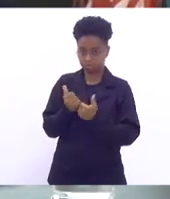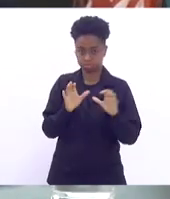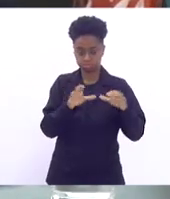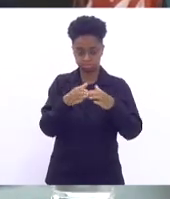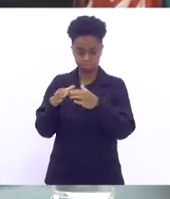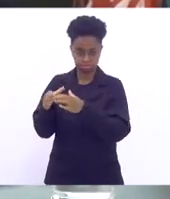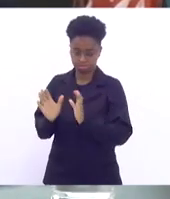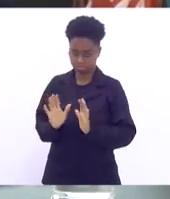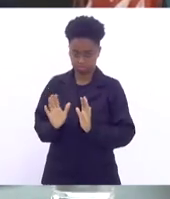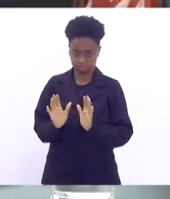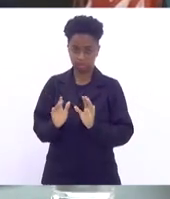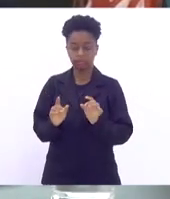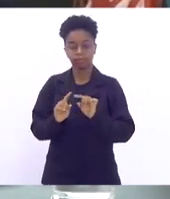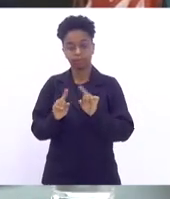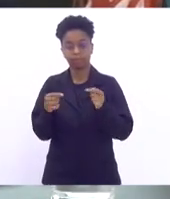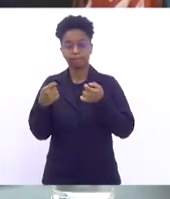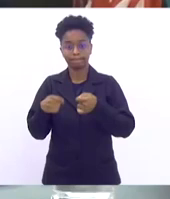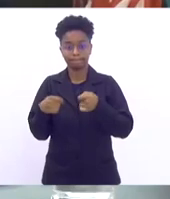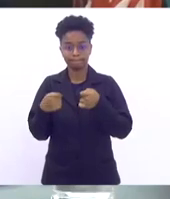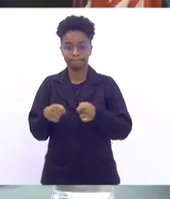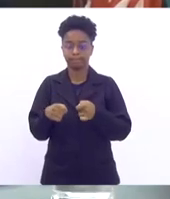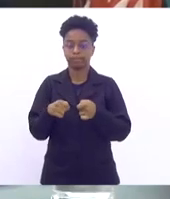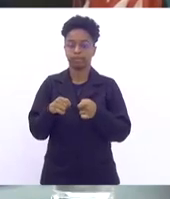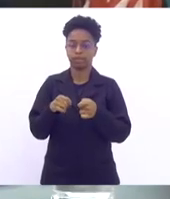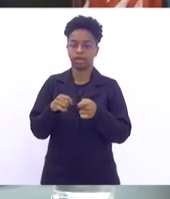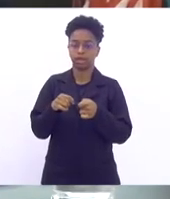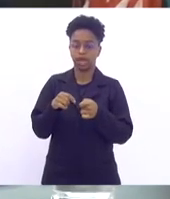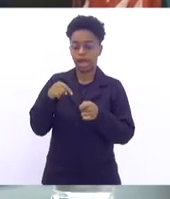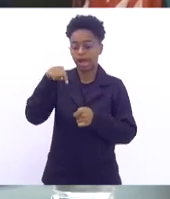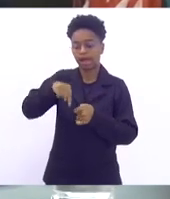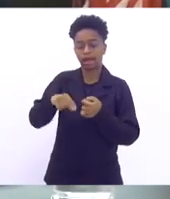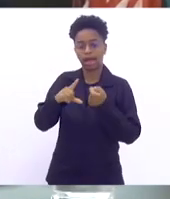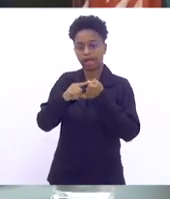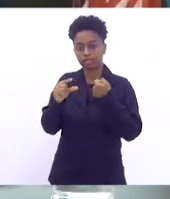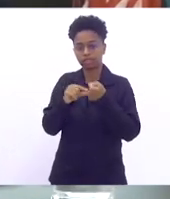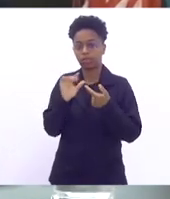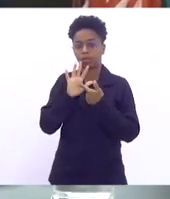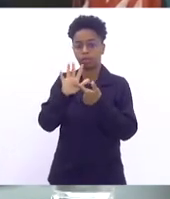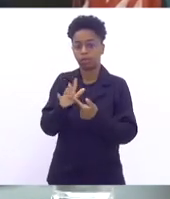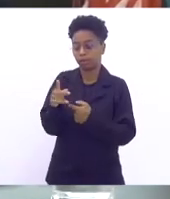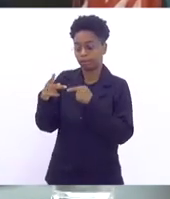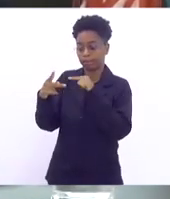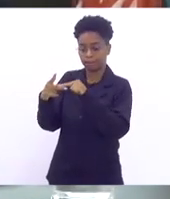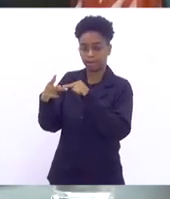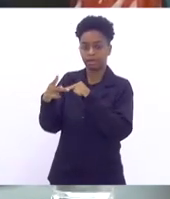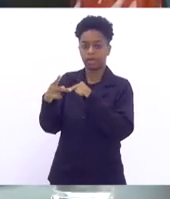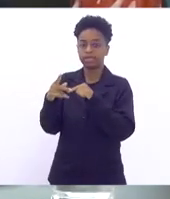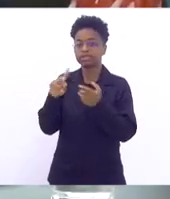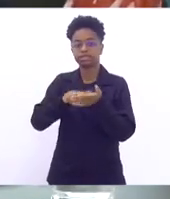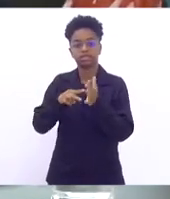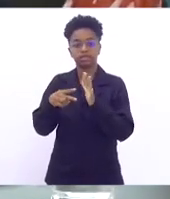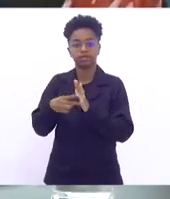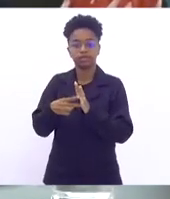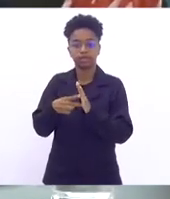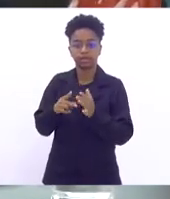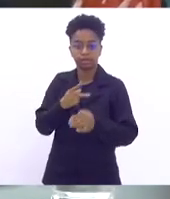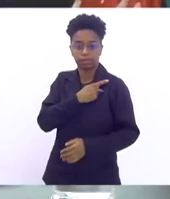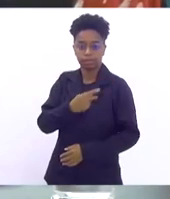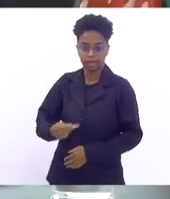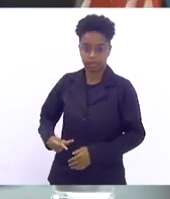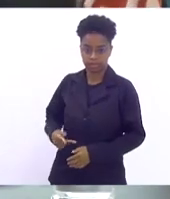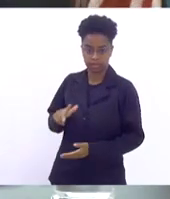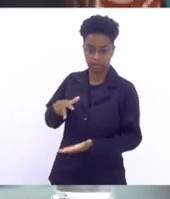parlamentar devendo um termo previsto neste artigo indicar com a sigla P que está devendo à frente nessa condição